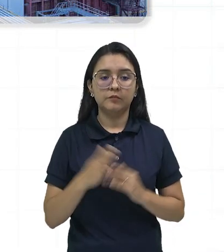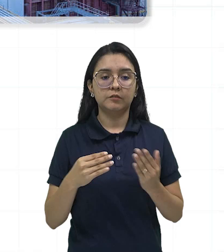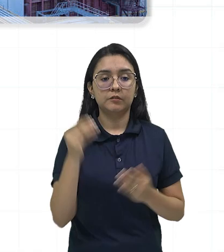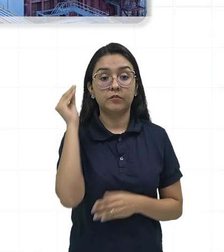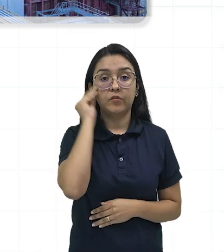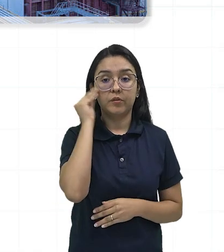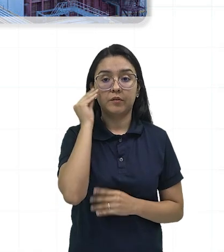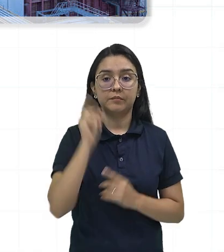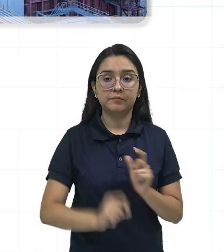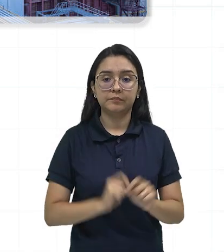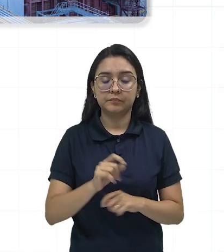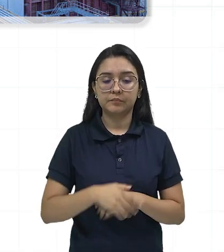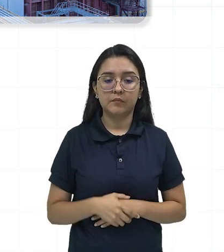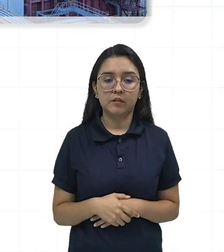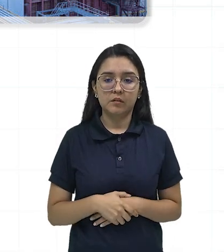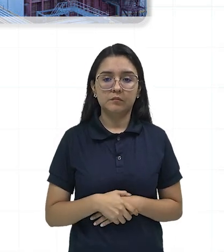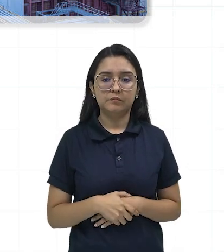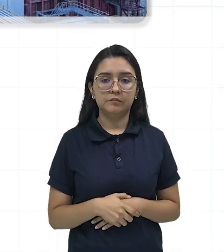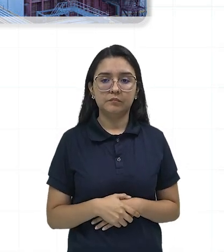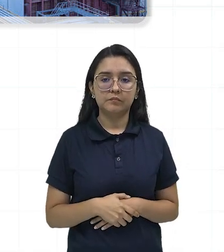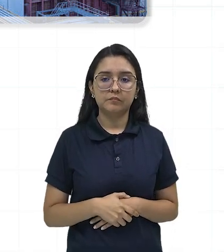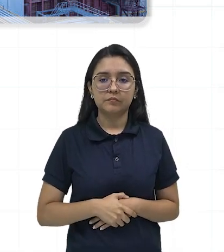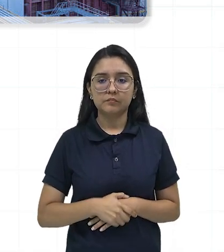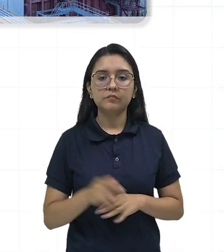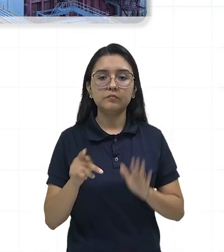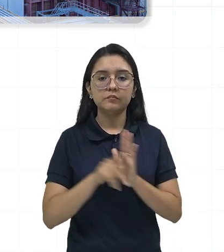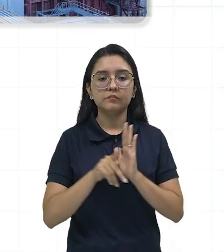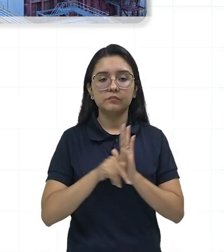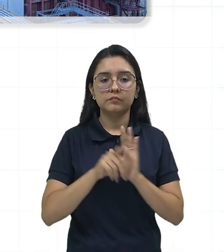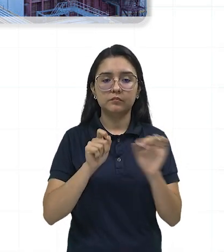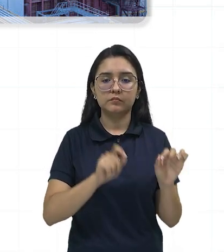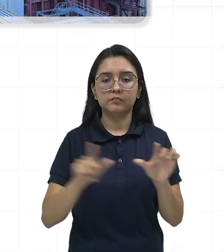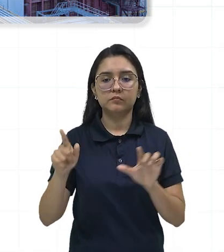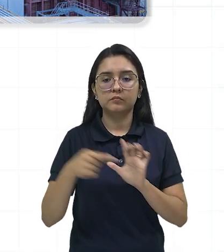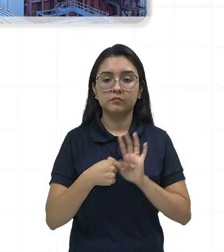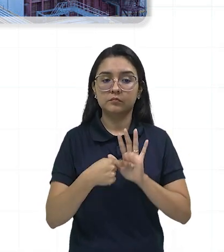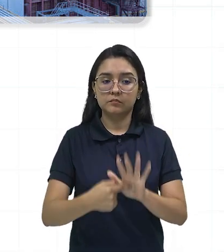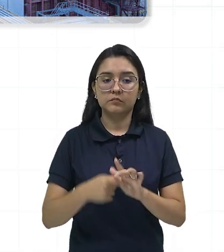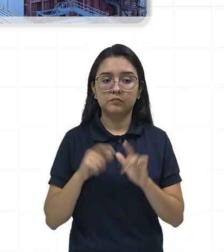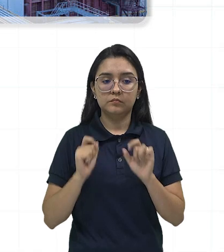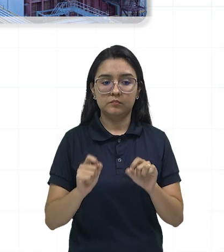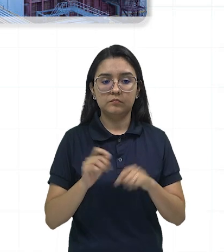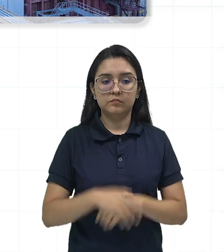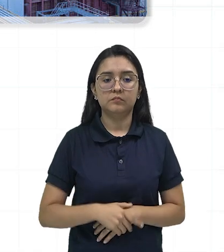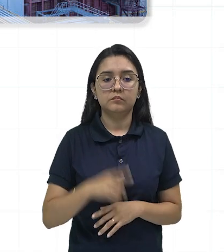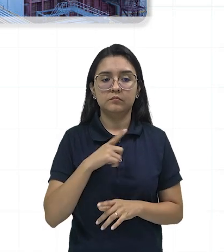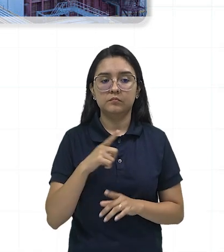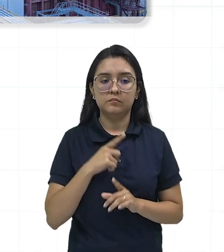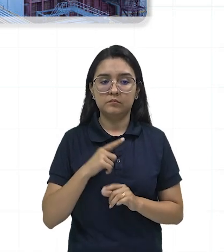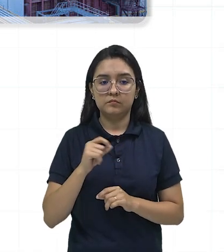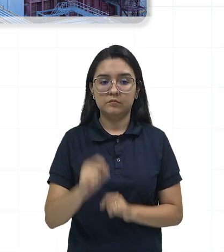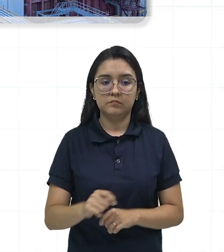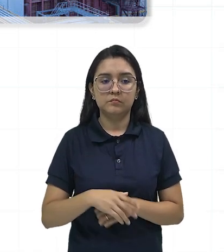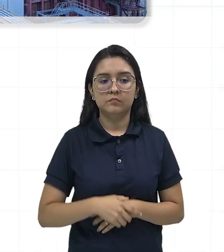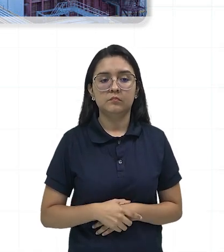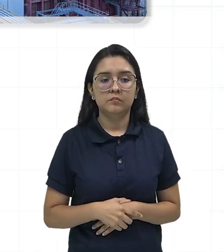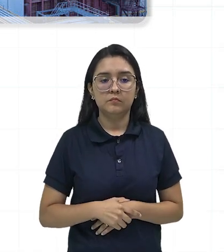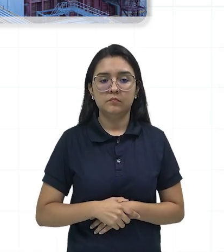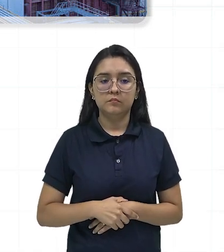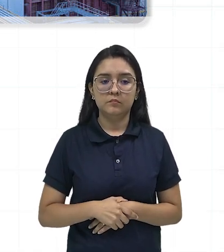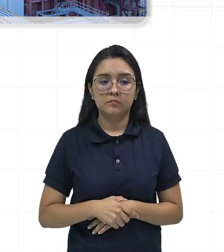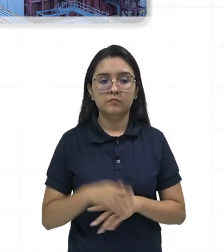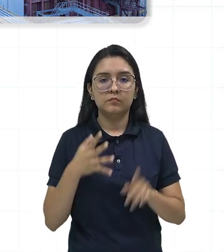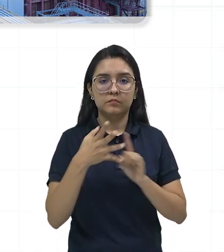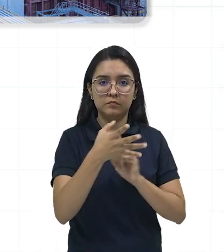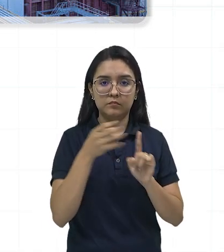uma olhada, né, na nossa cartela, mostrando uma termoelétrica, né, uma